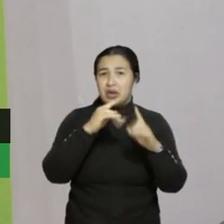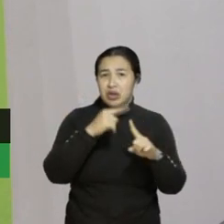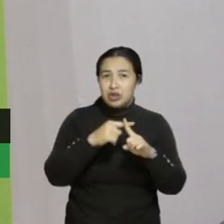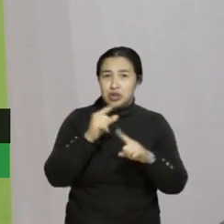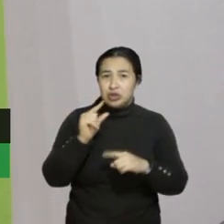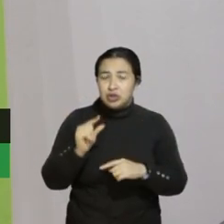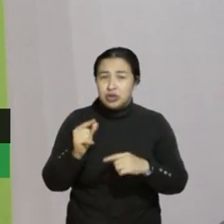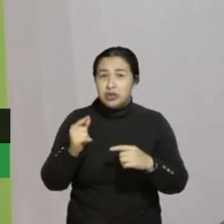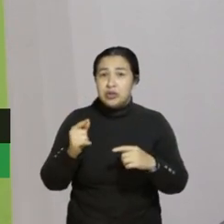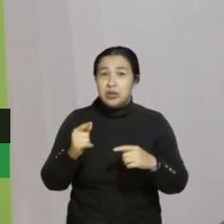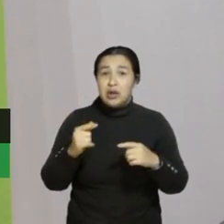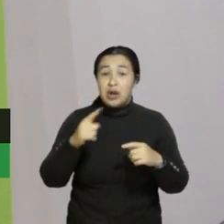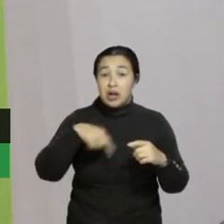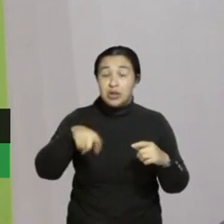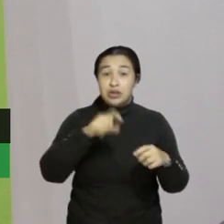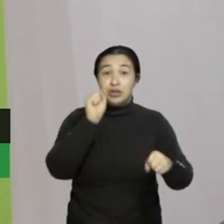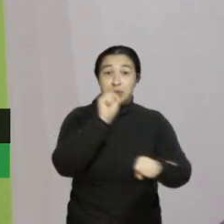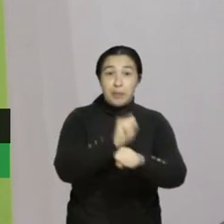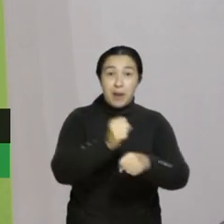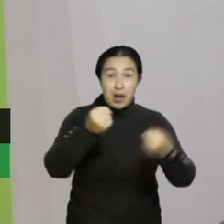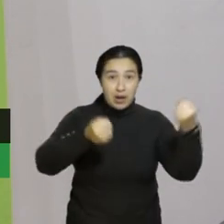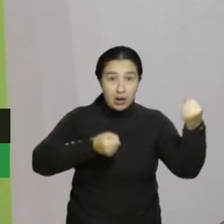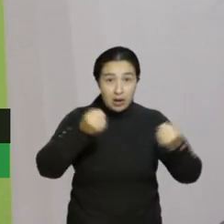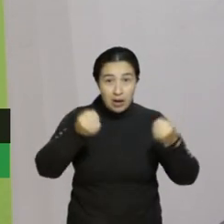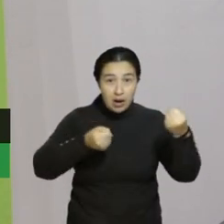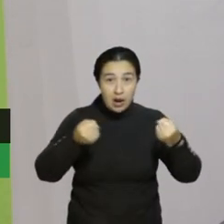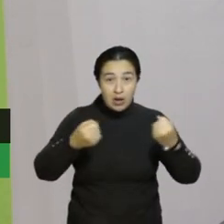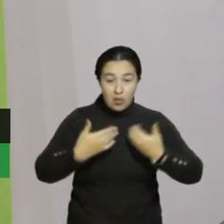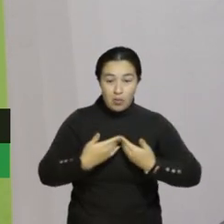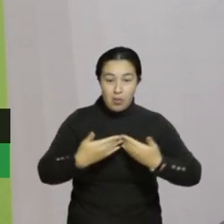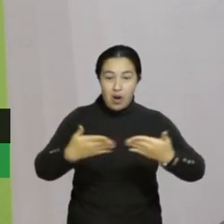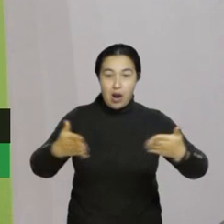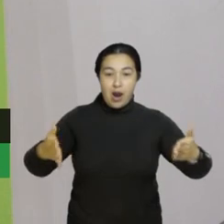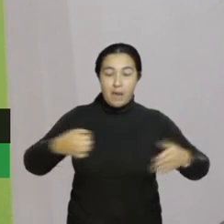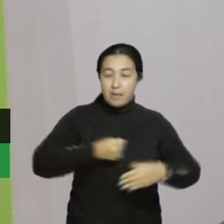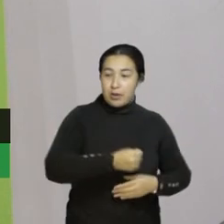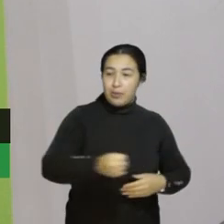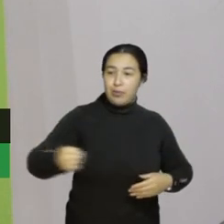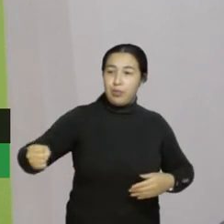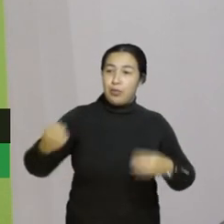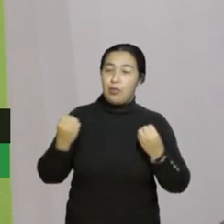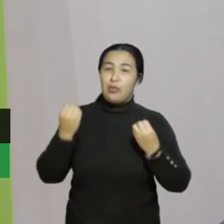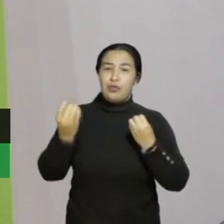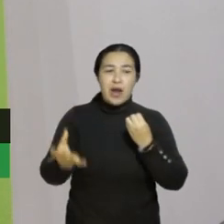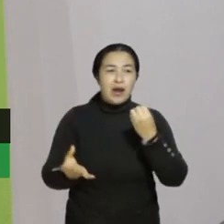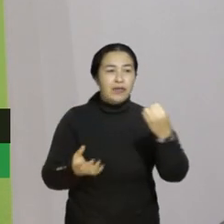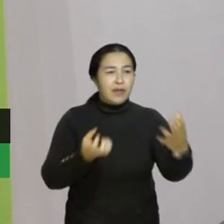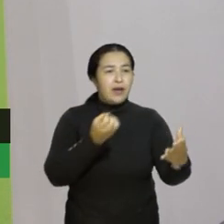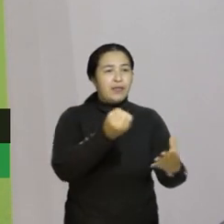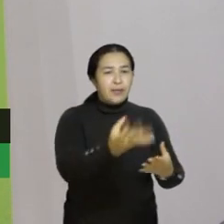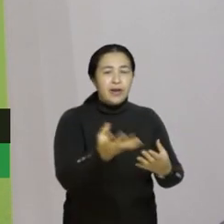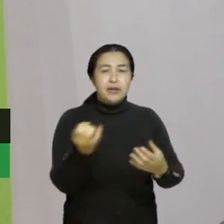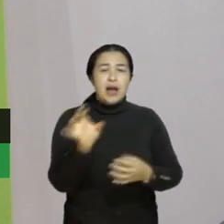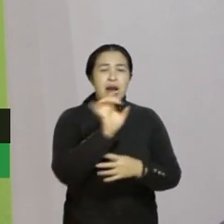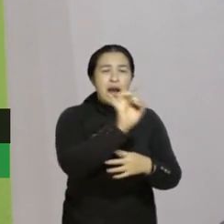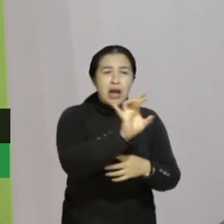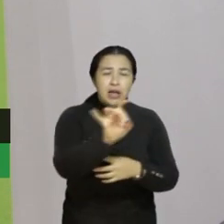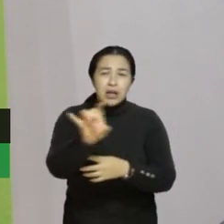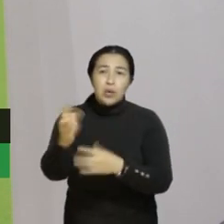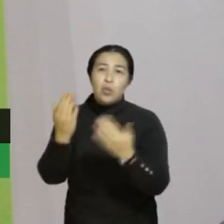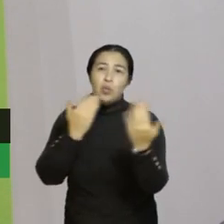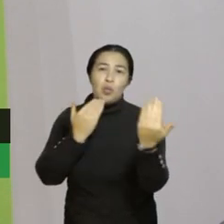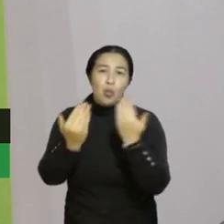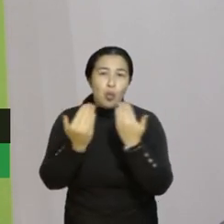nossos veículos menores nos bairros, abríamos as portas e entregávamos de mão em mão, e conversávamos com as